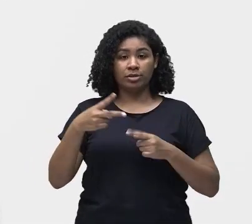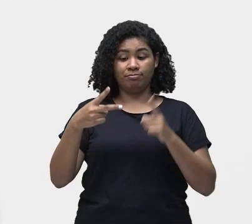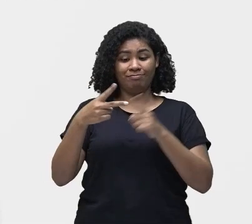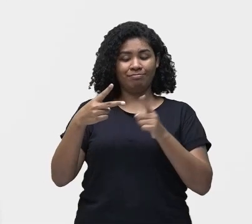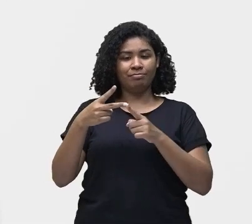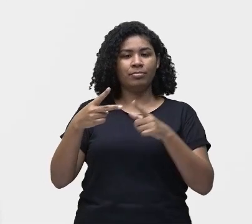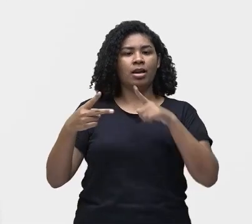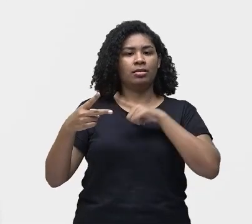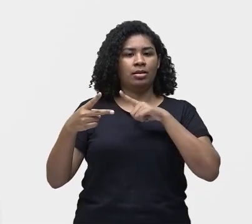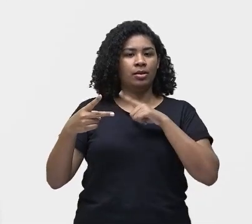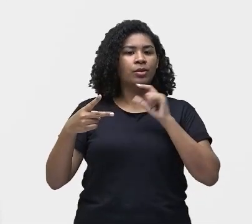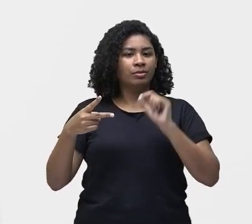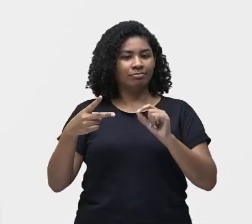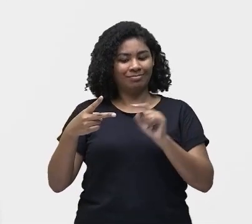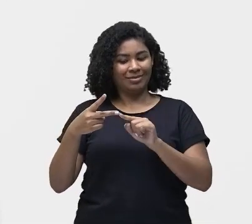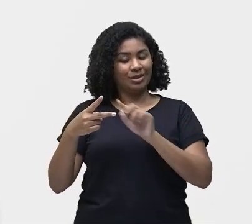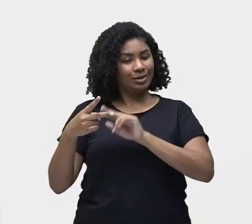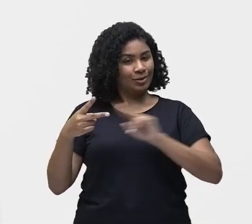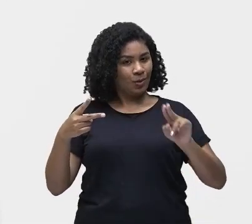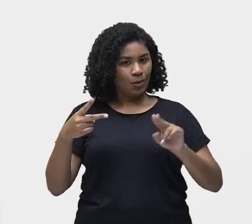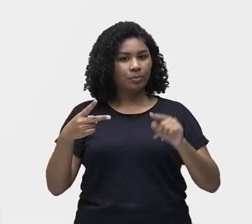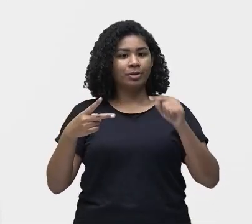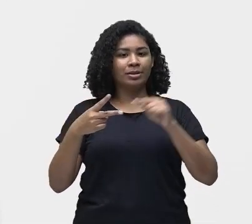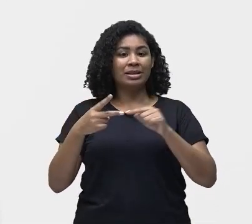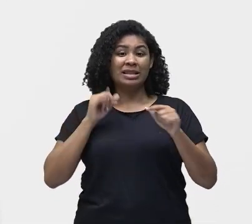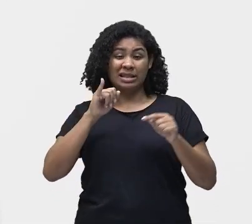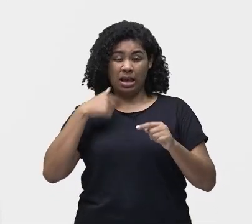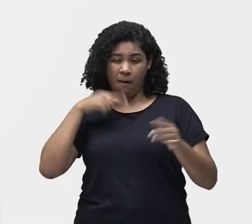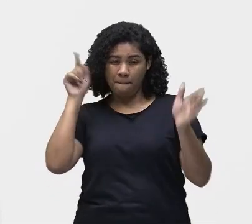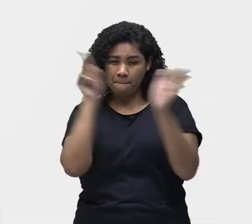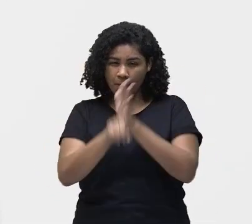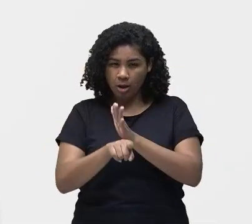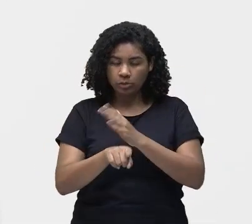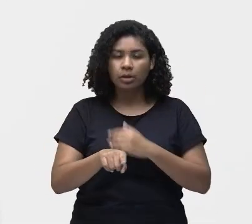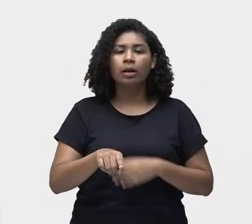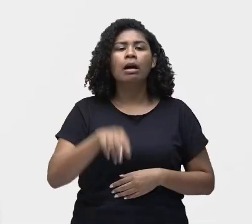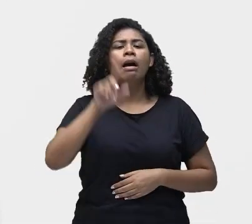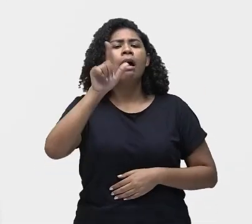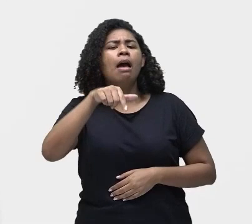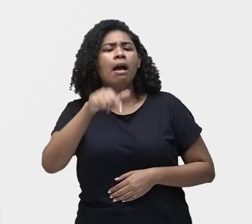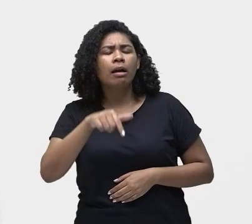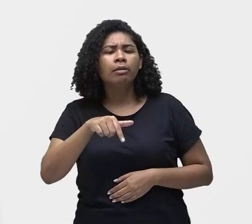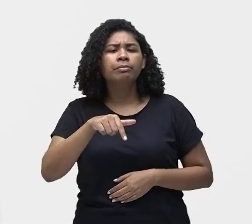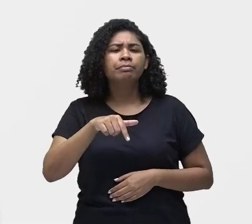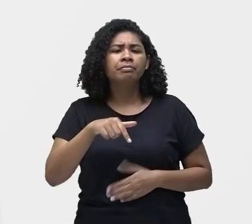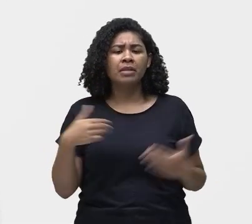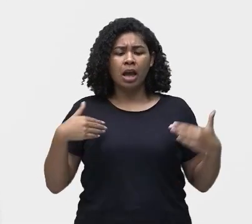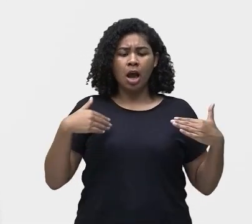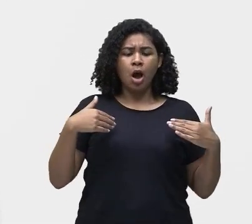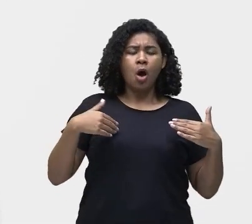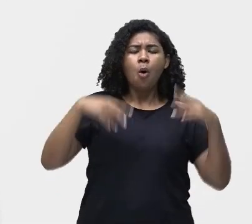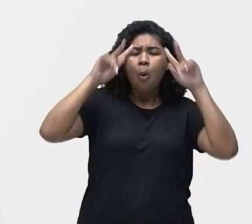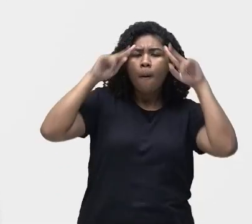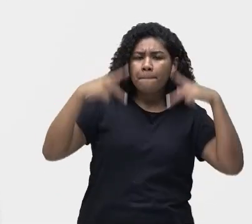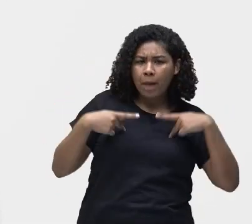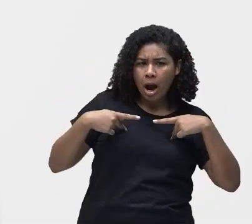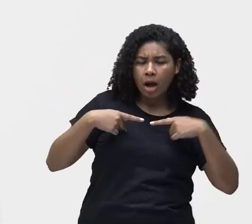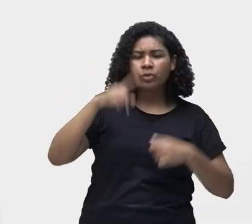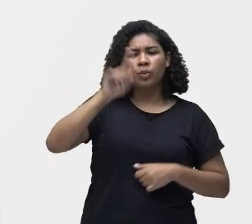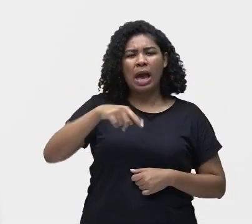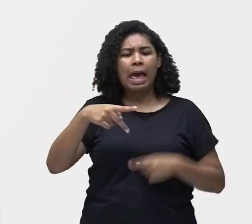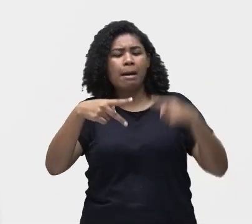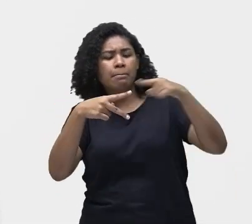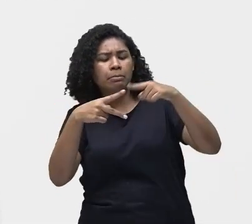o nome de heterótrofos. E se eu perguntar para vocês, seres humanos são autótrofos ou são